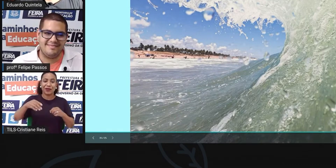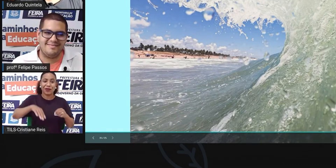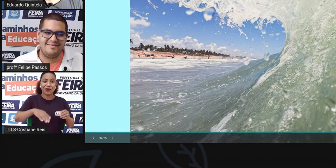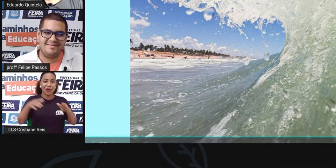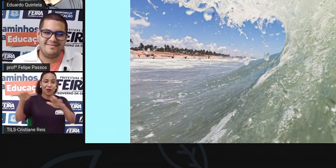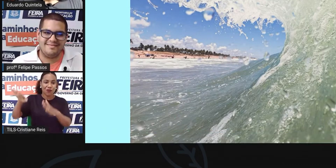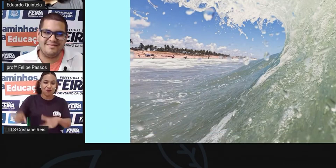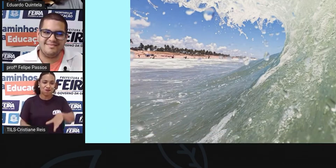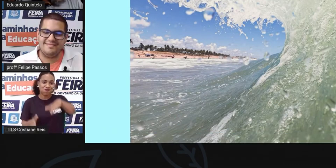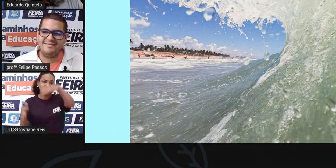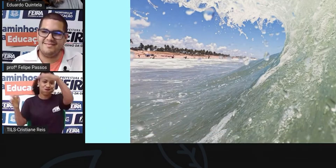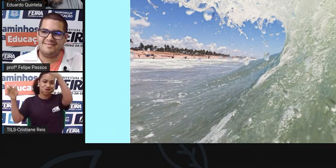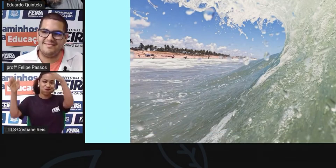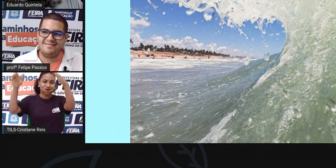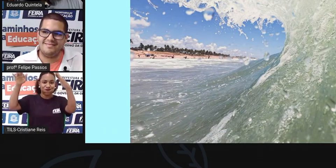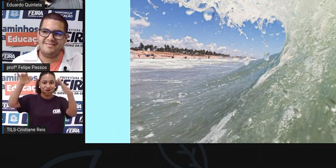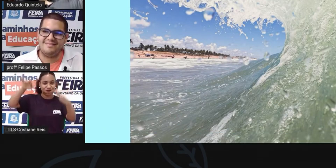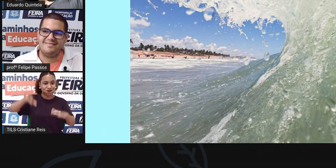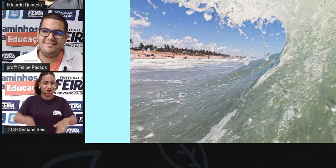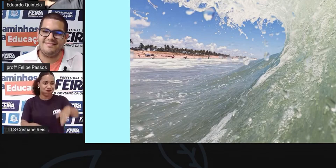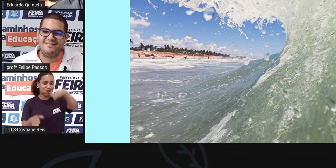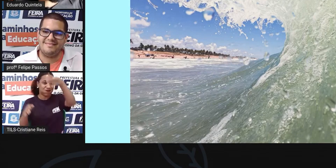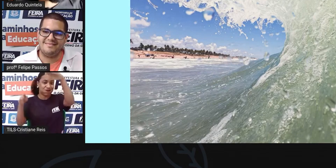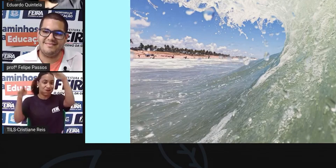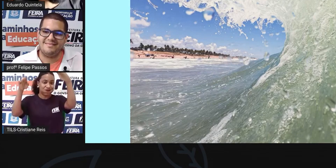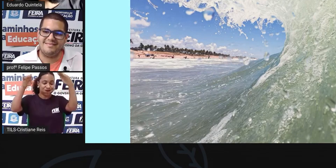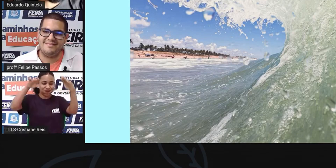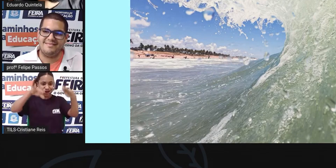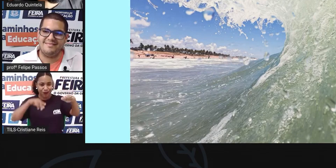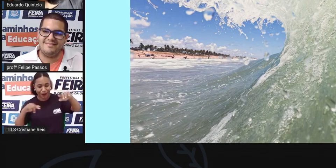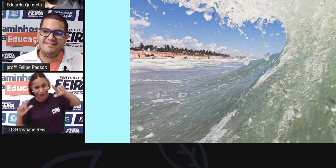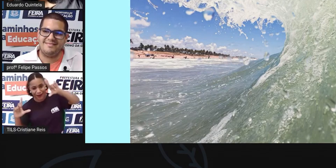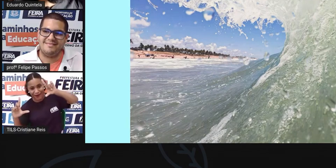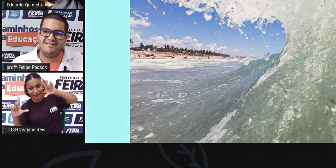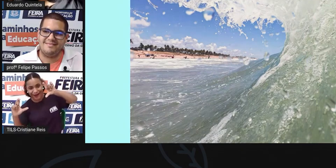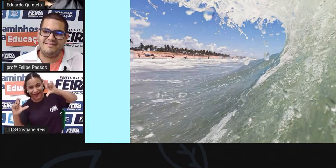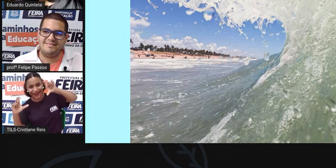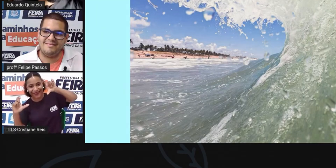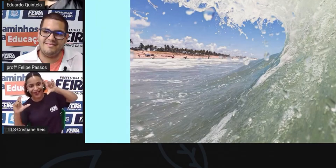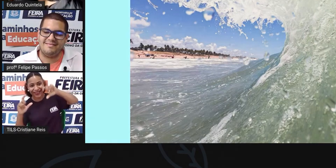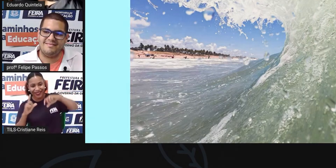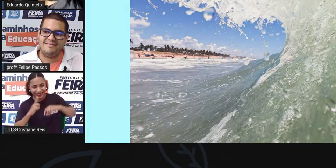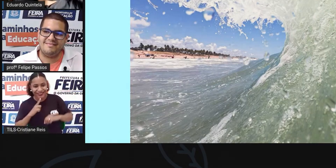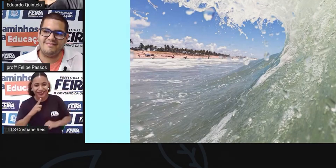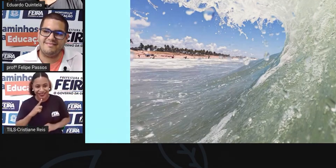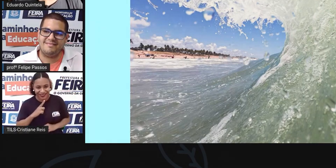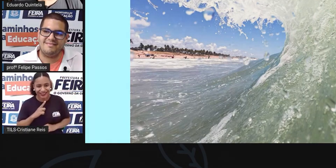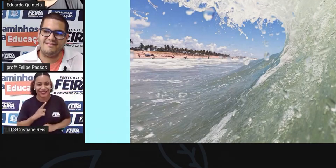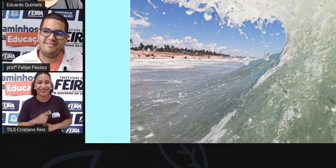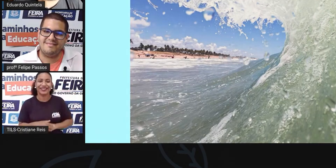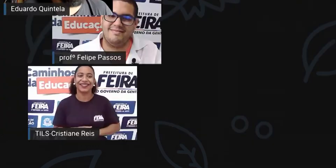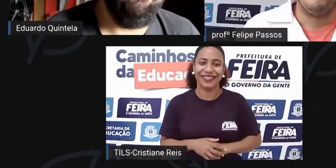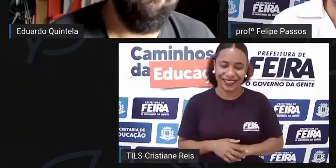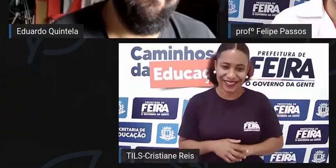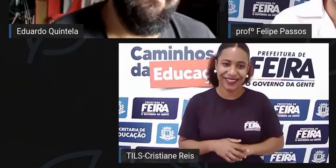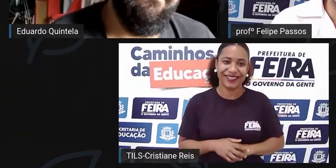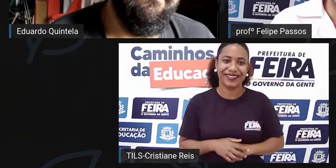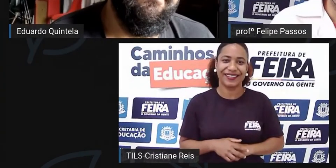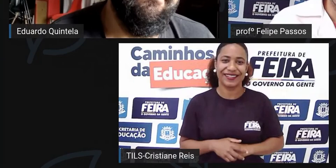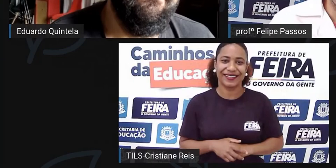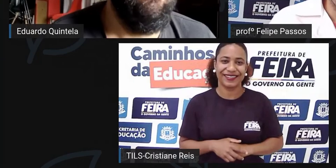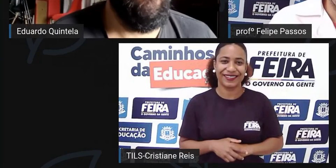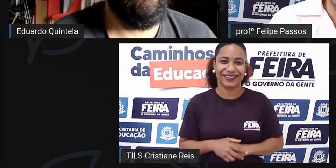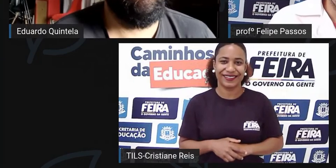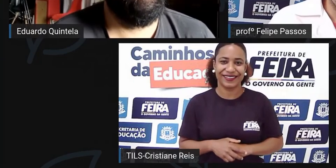ser feita também mais difícil de ser vista e a mesma coisa com o recurso da câmera aquática. Aí consegue ser